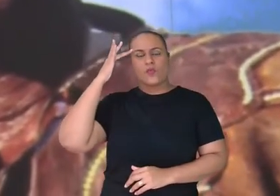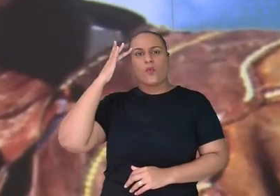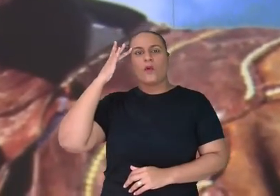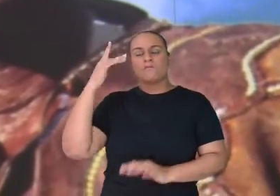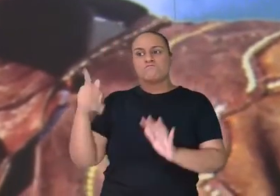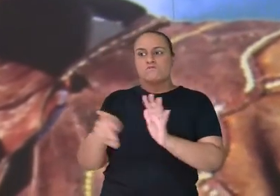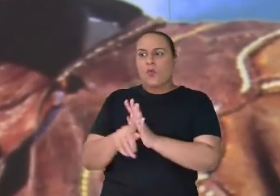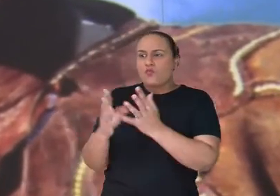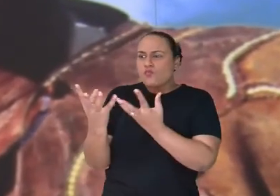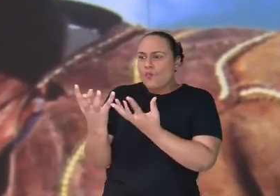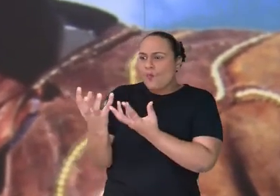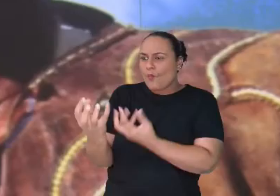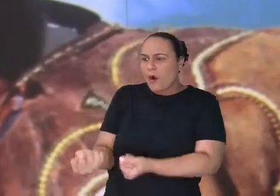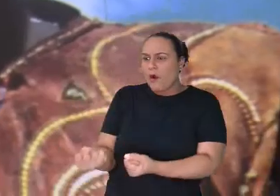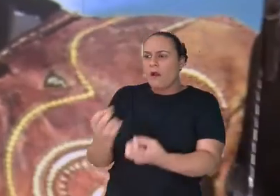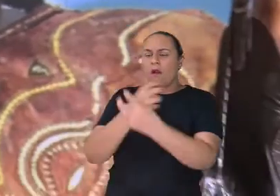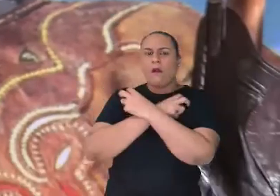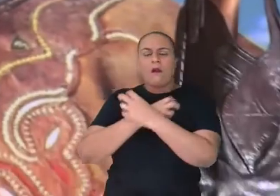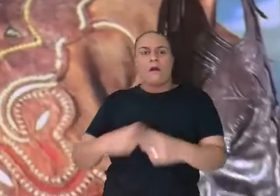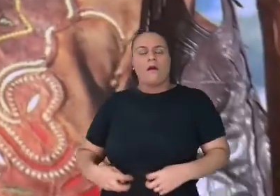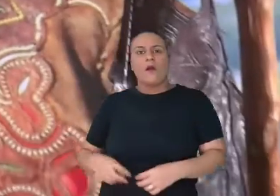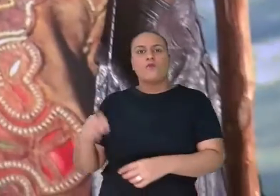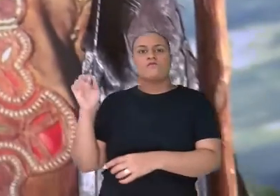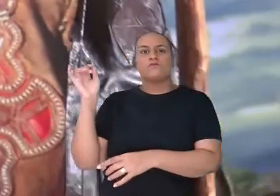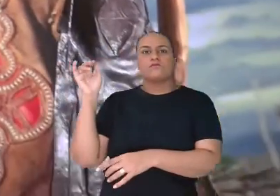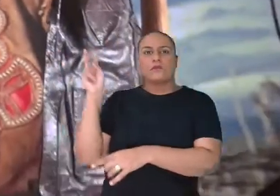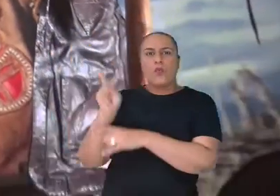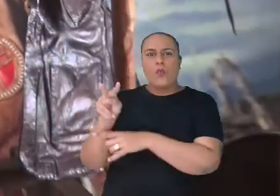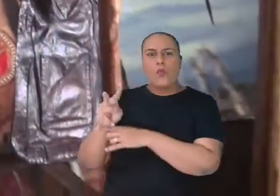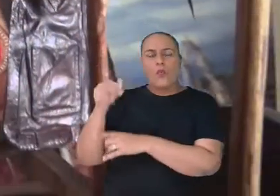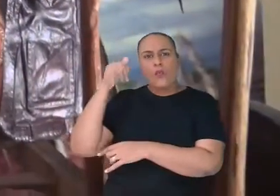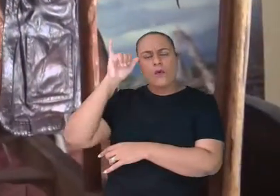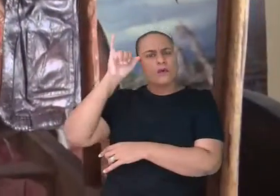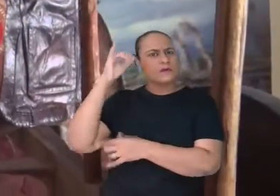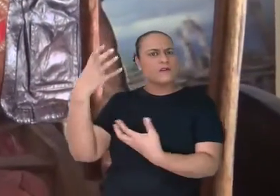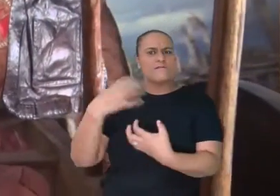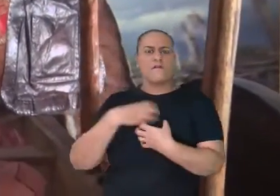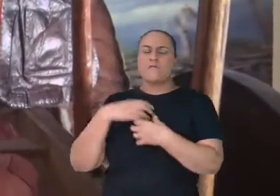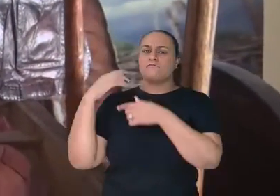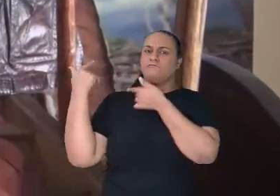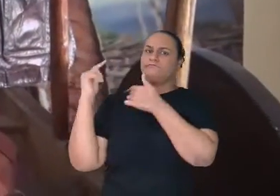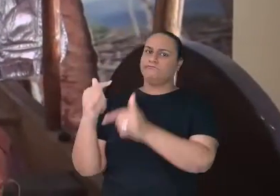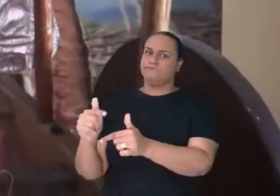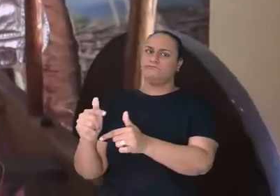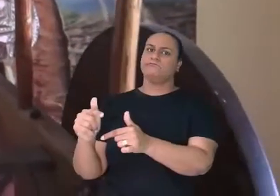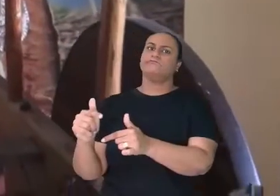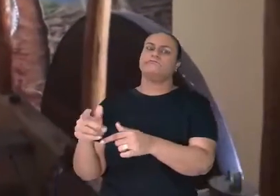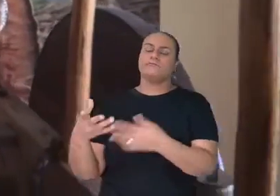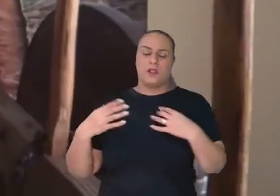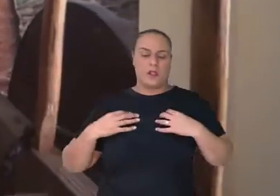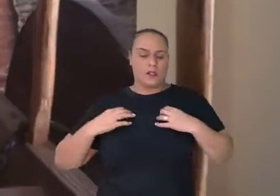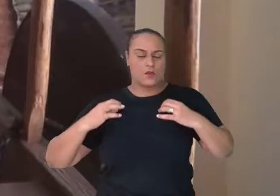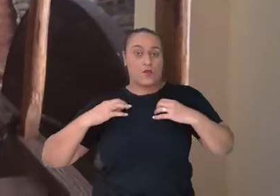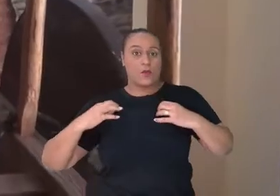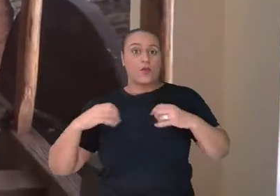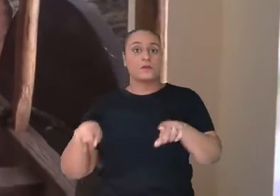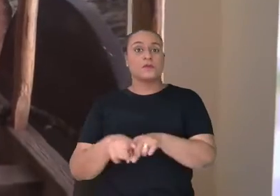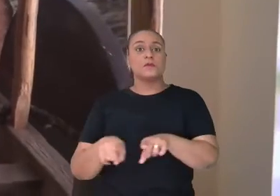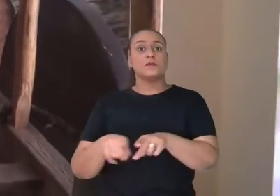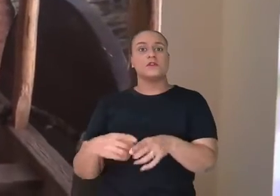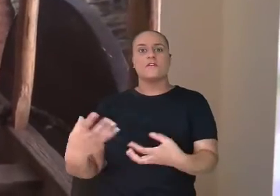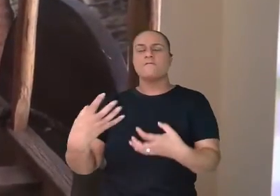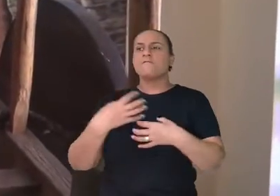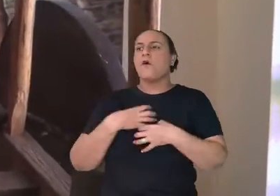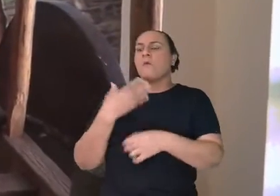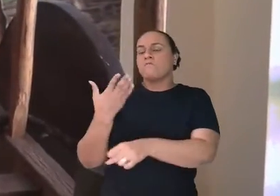gado e que faz isso de uma forma tradicional. Tanto nas suas roupas como na sua forma de